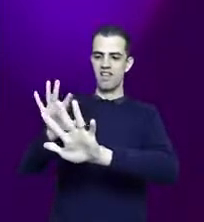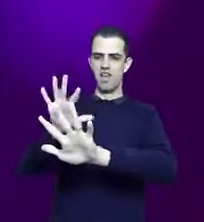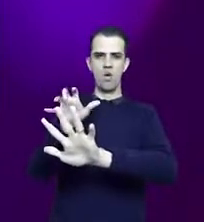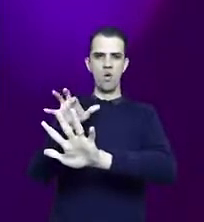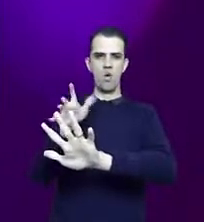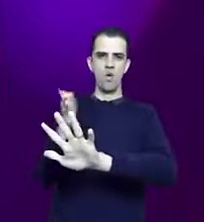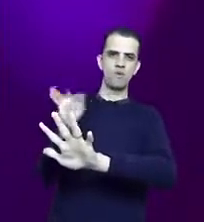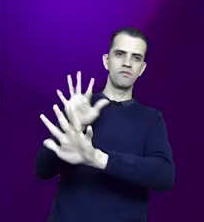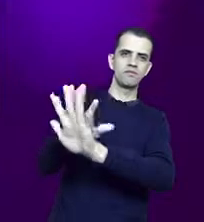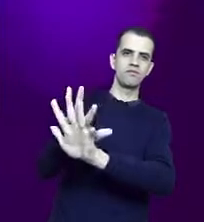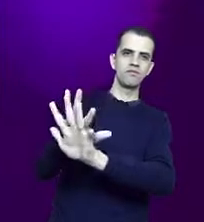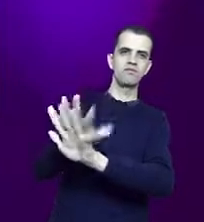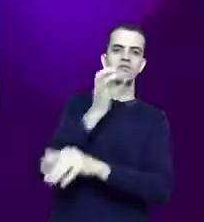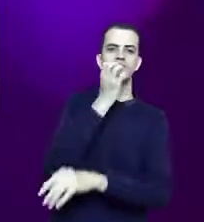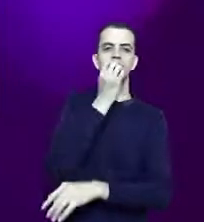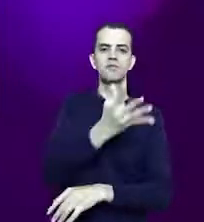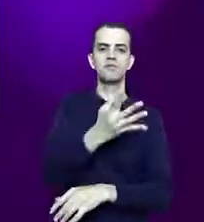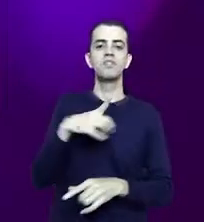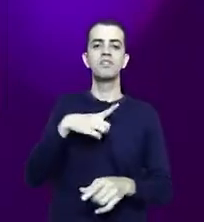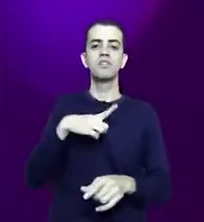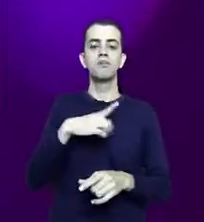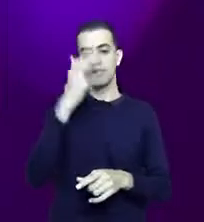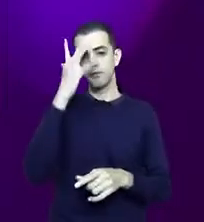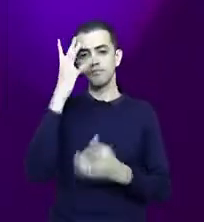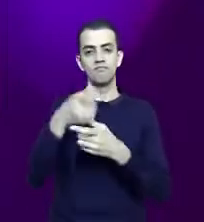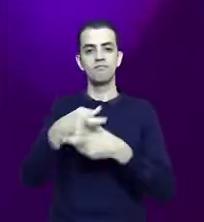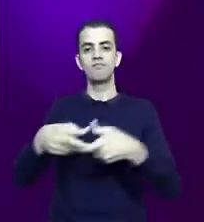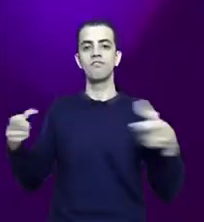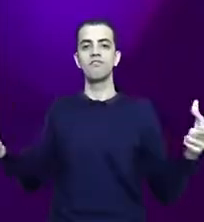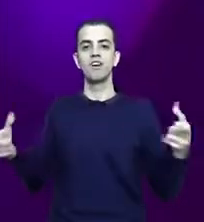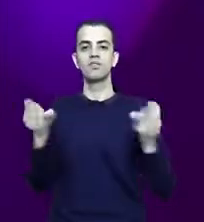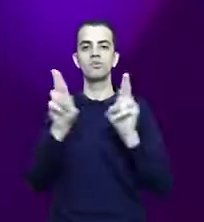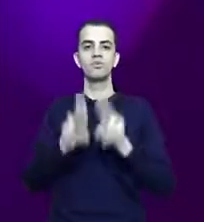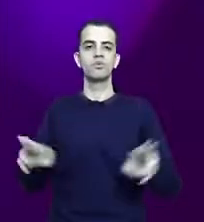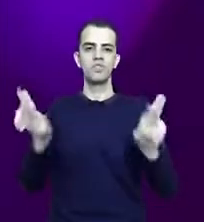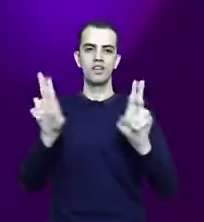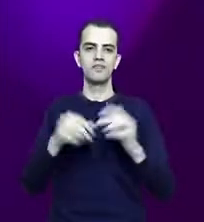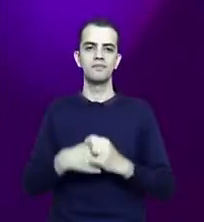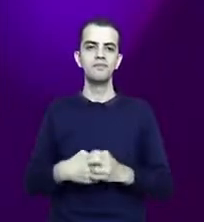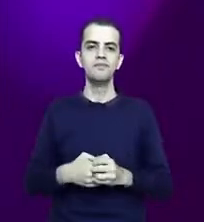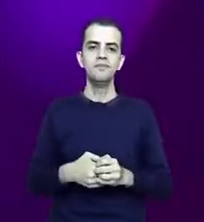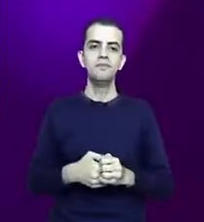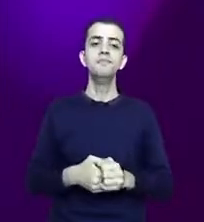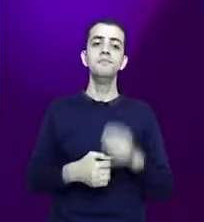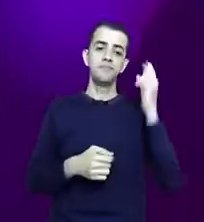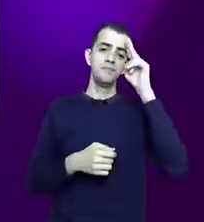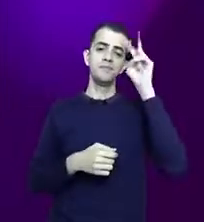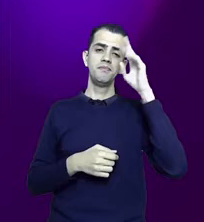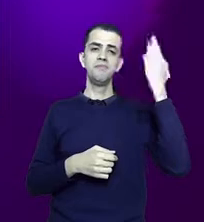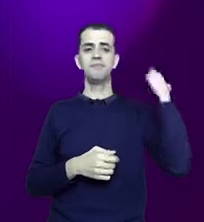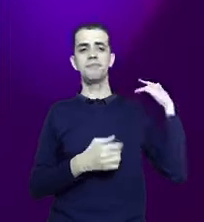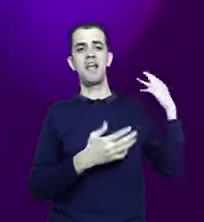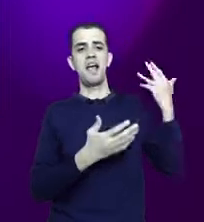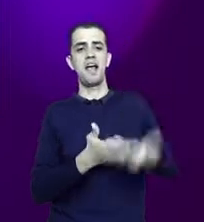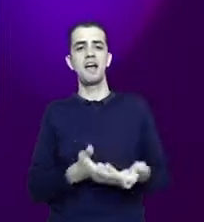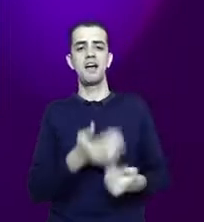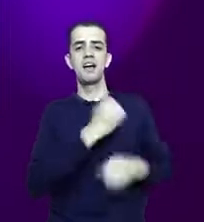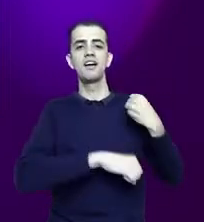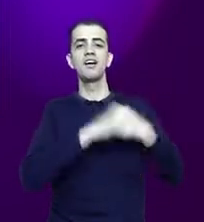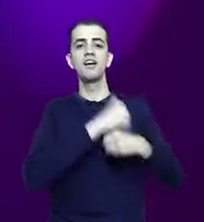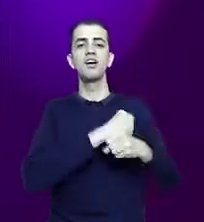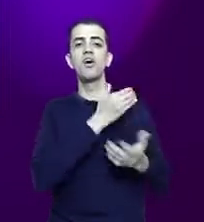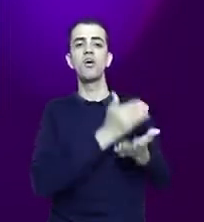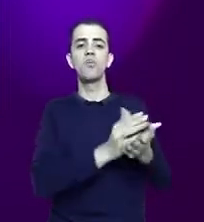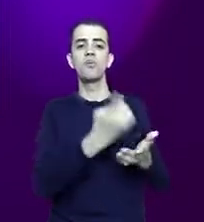vários usuários usarem de uma forma interativa e muito mais fácil. Historicamente, ela é bastante interessante, porque isso data de